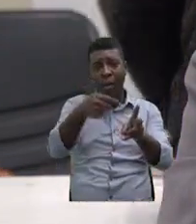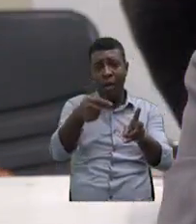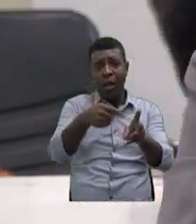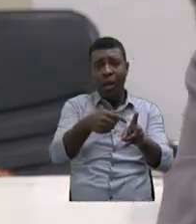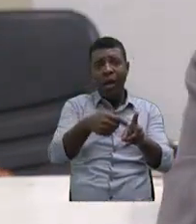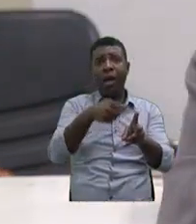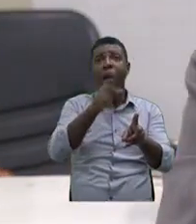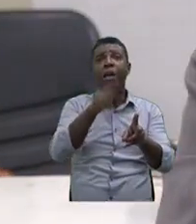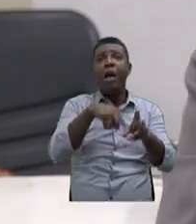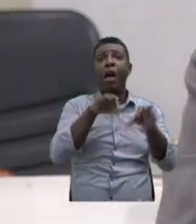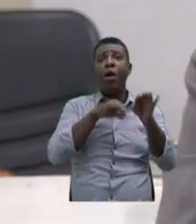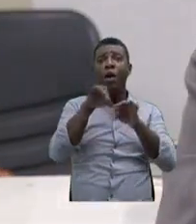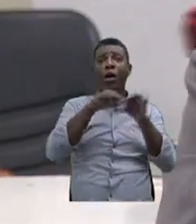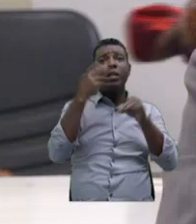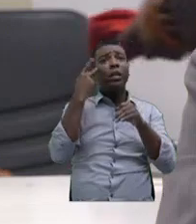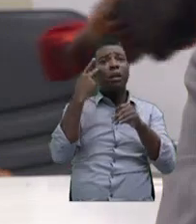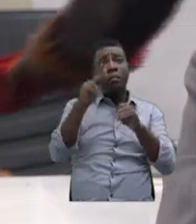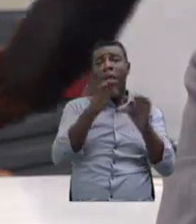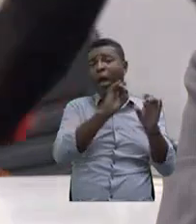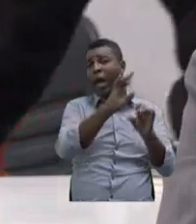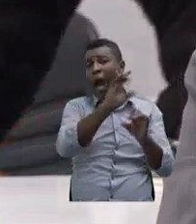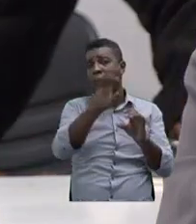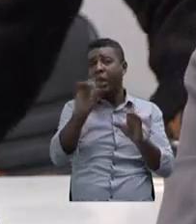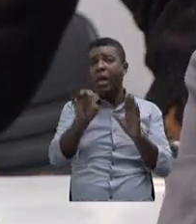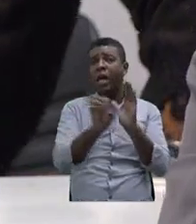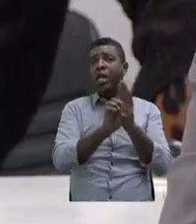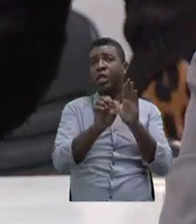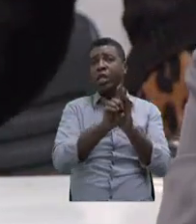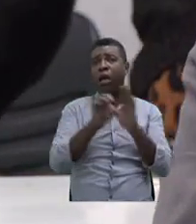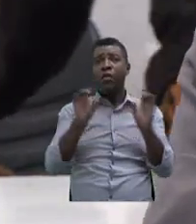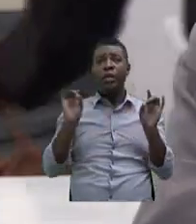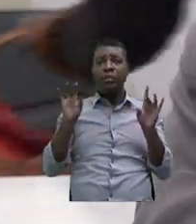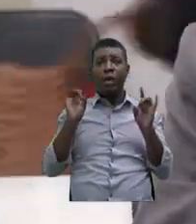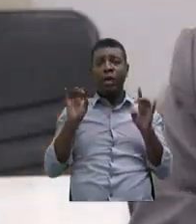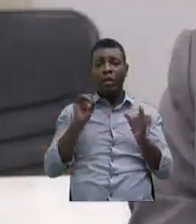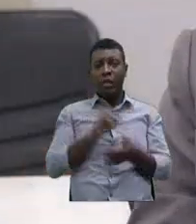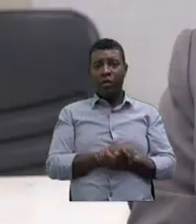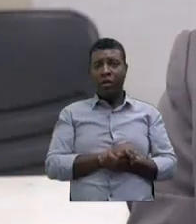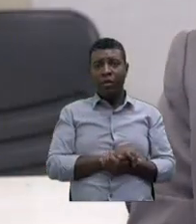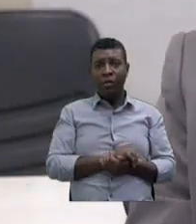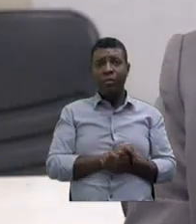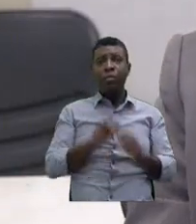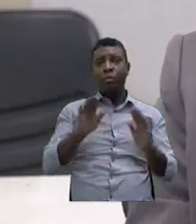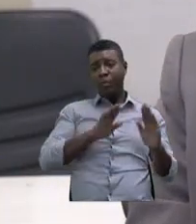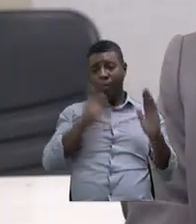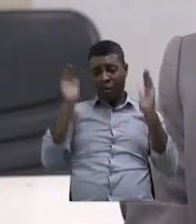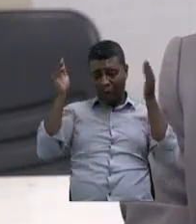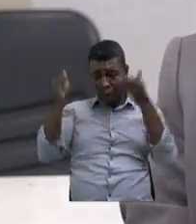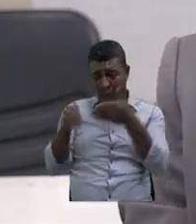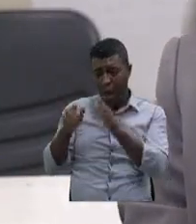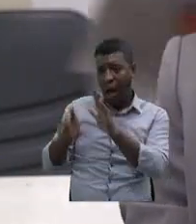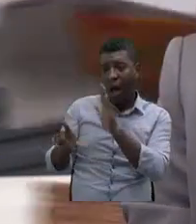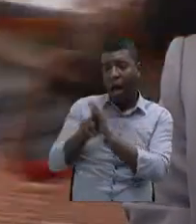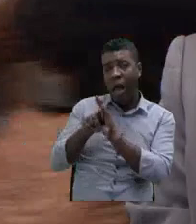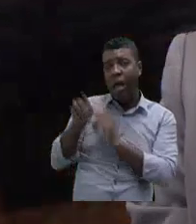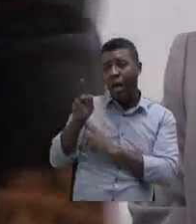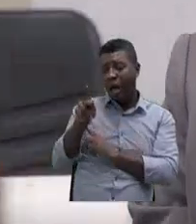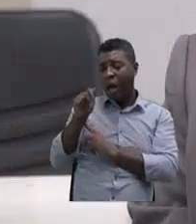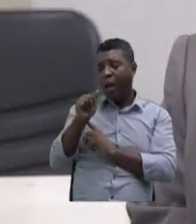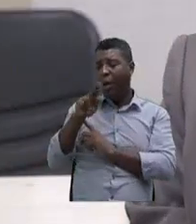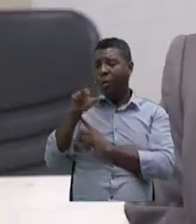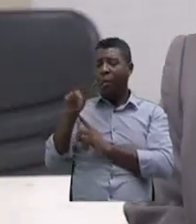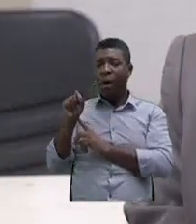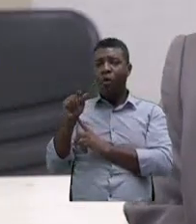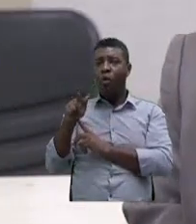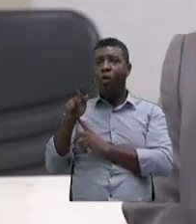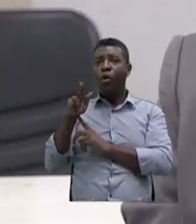é organizada para cada edital específico. E na, no caso da lei Paulo Gustavo, ela não tem a rigidez